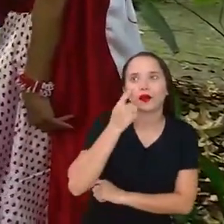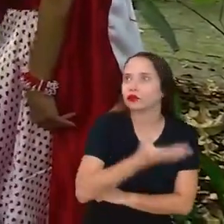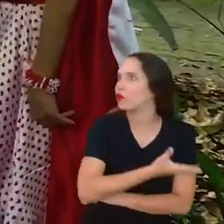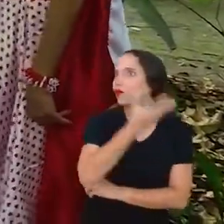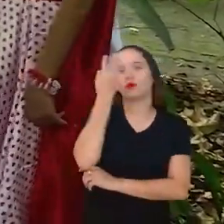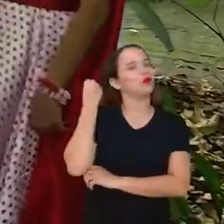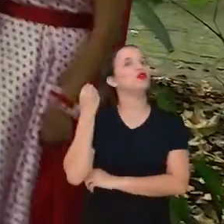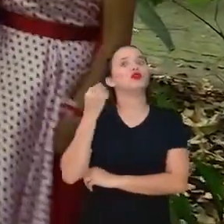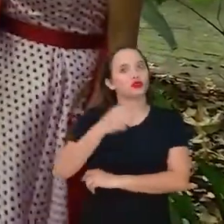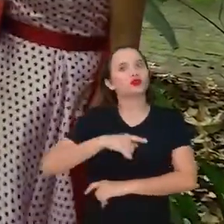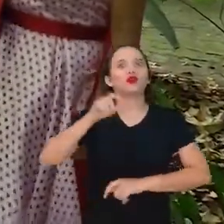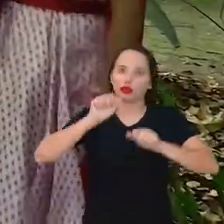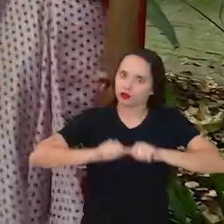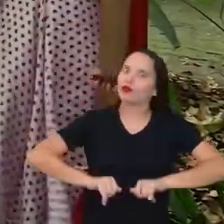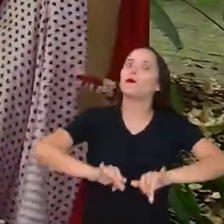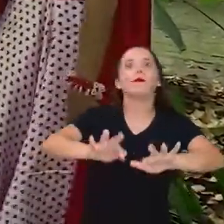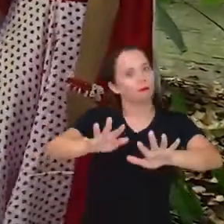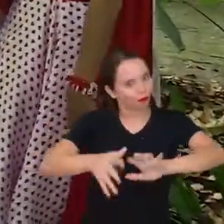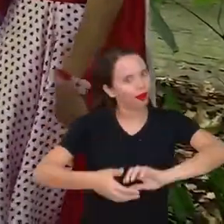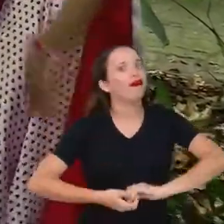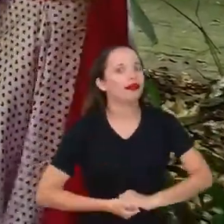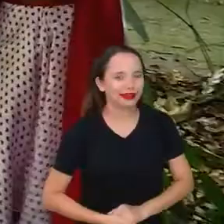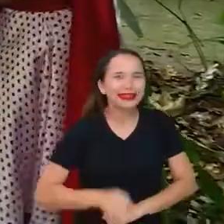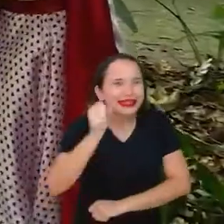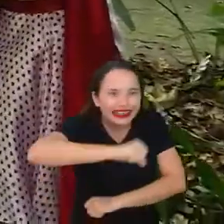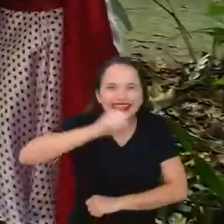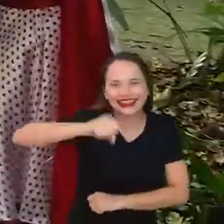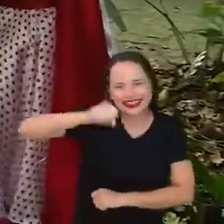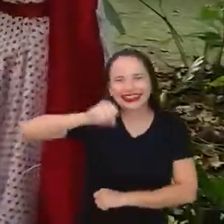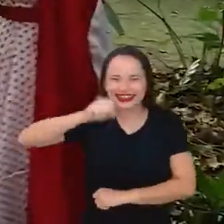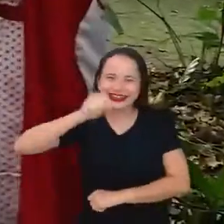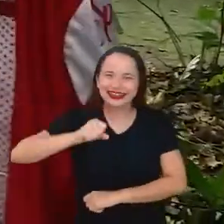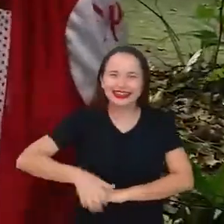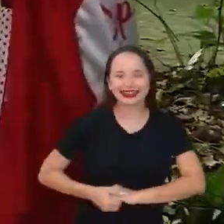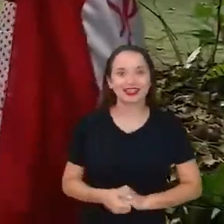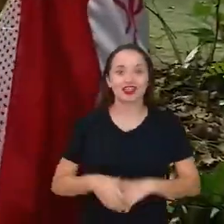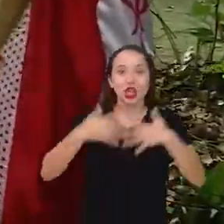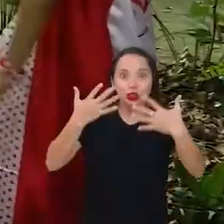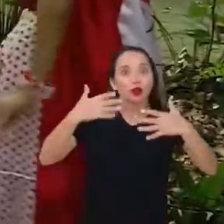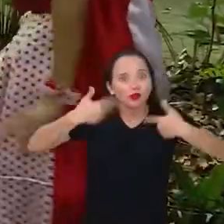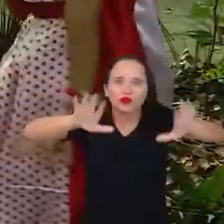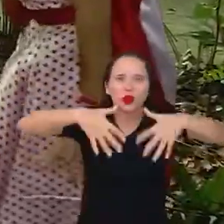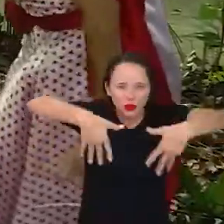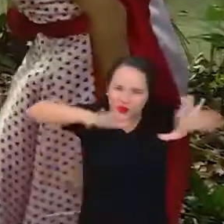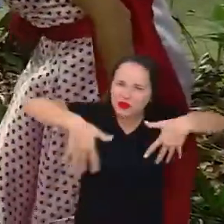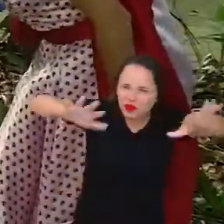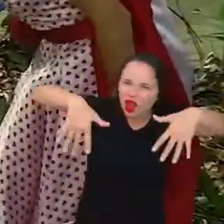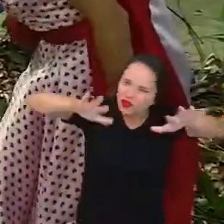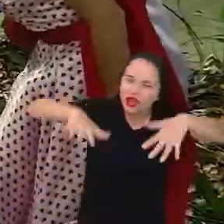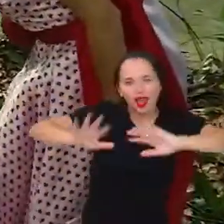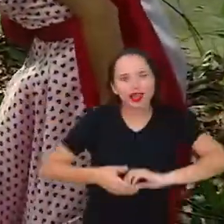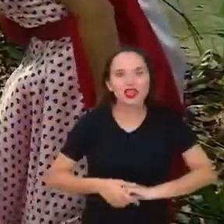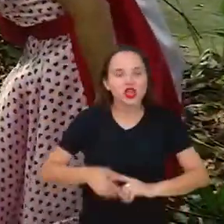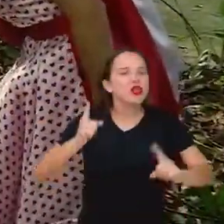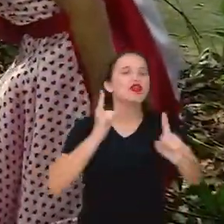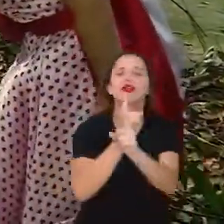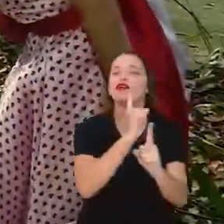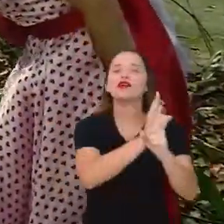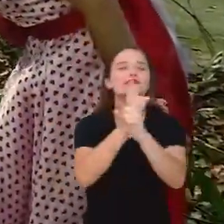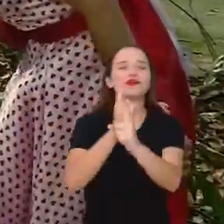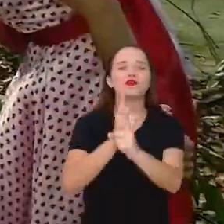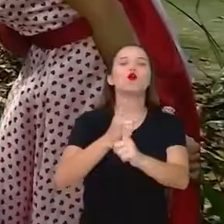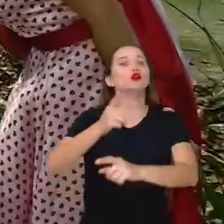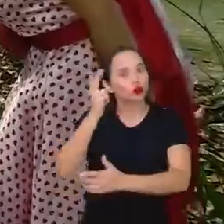e compartilhar né isso amor Então vão vão e encontre e